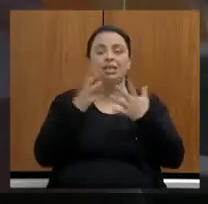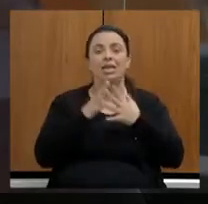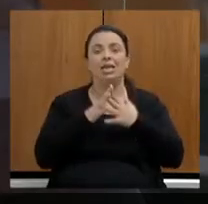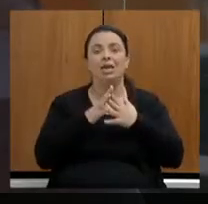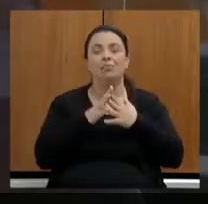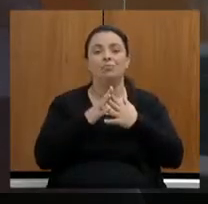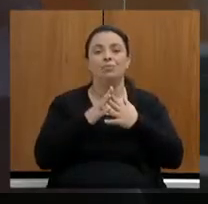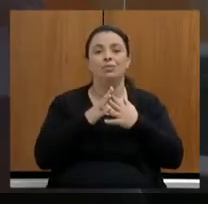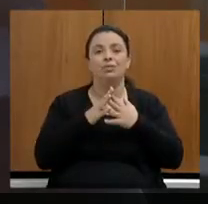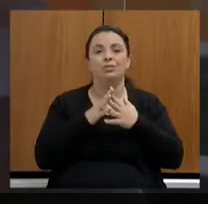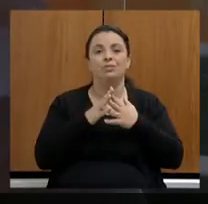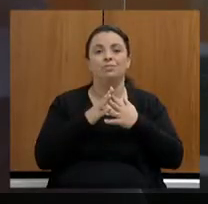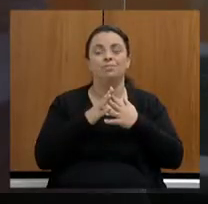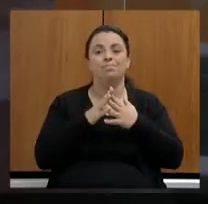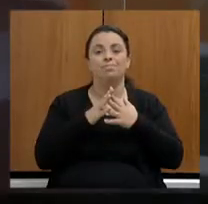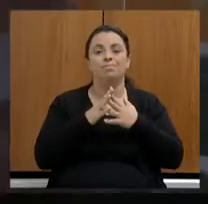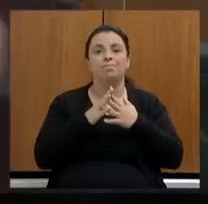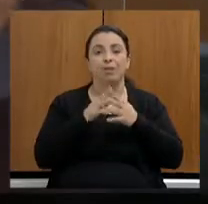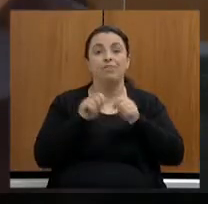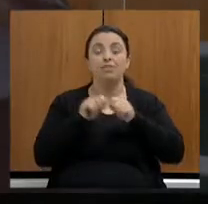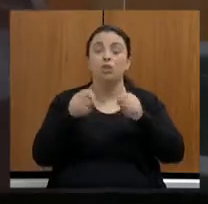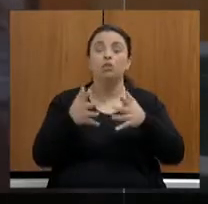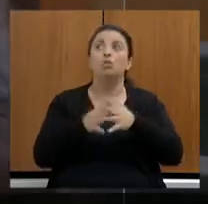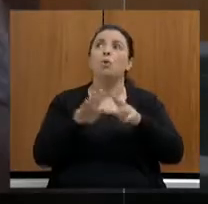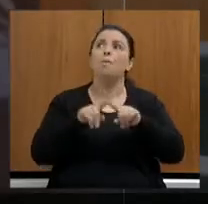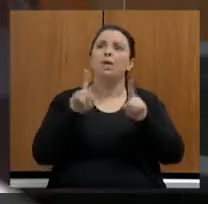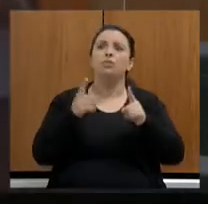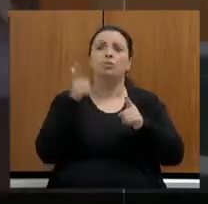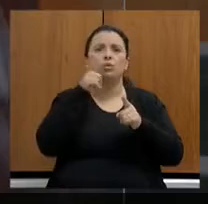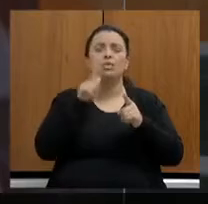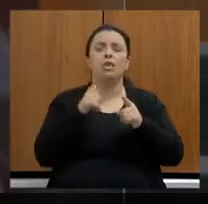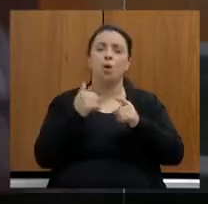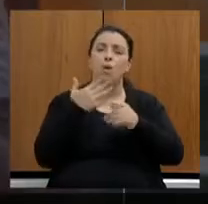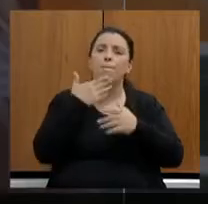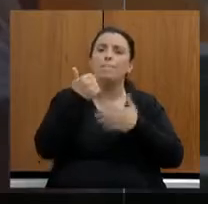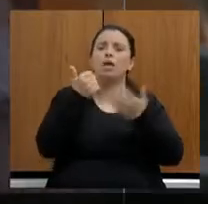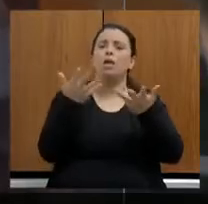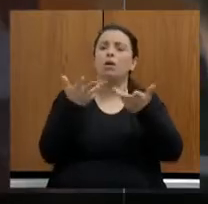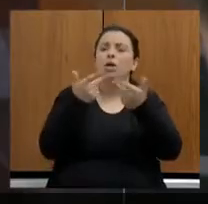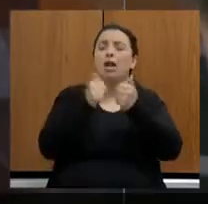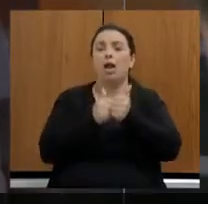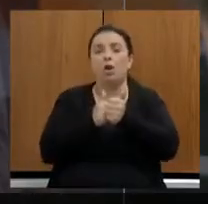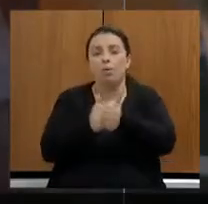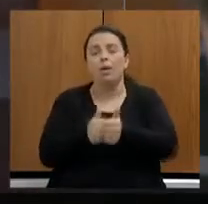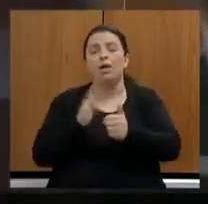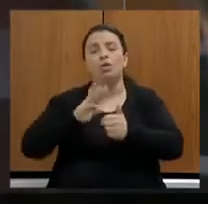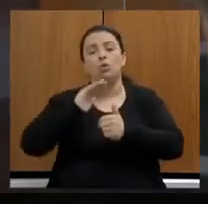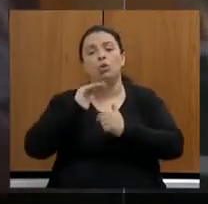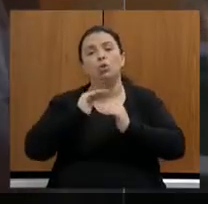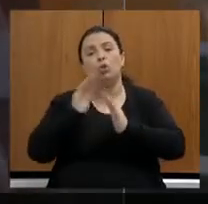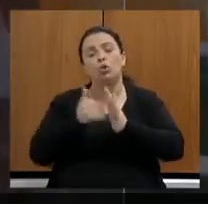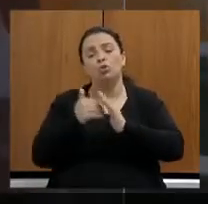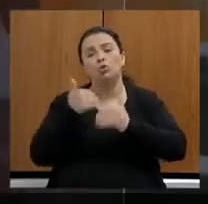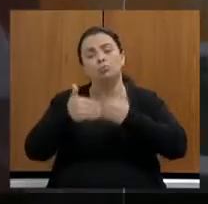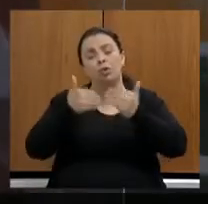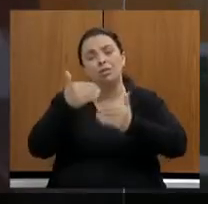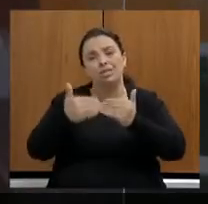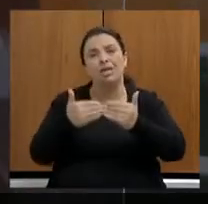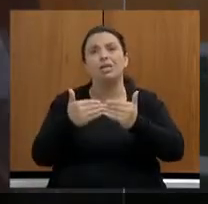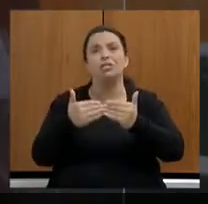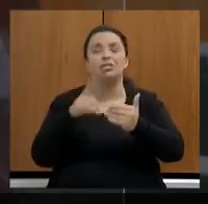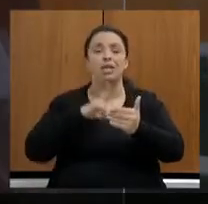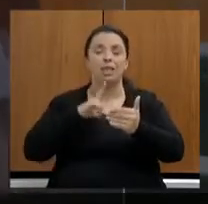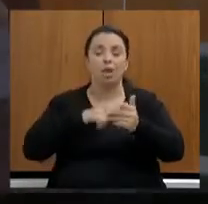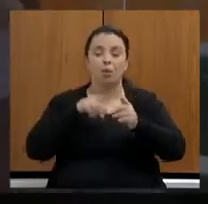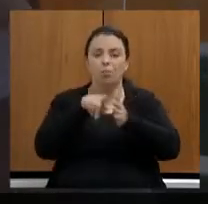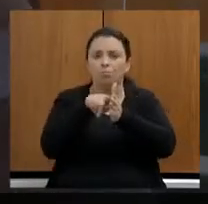que a gente conseguiu melhorar muito Deputado é um trabalho de acompanhamento de todos os processos que envolvem a sindicância um acompanhamento da execução